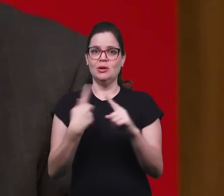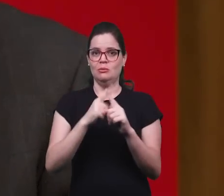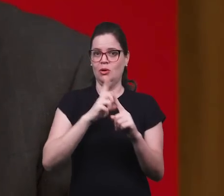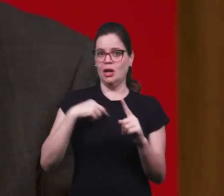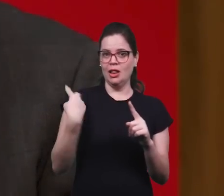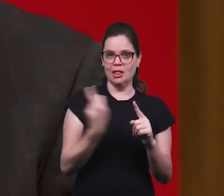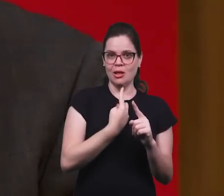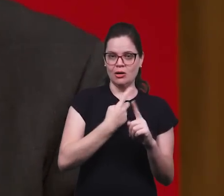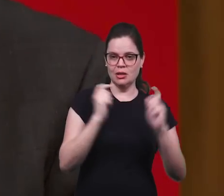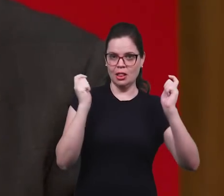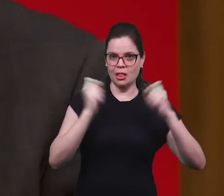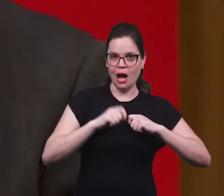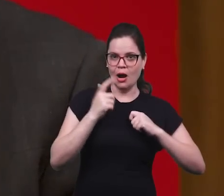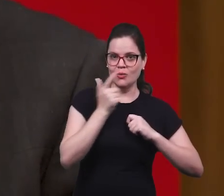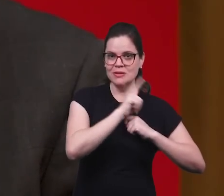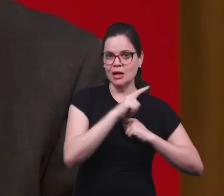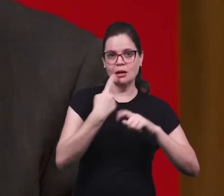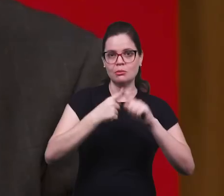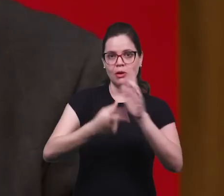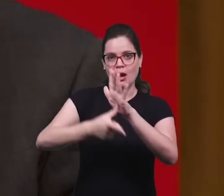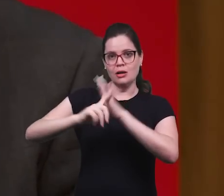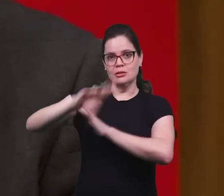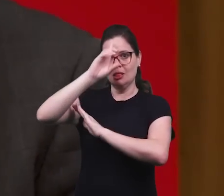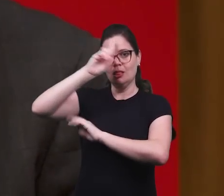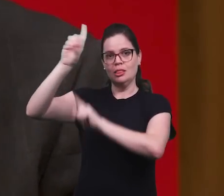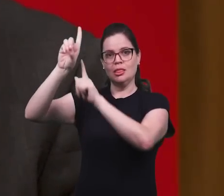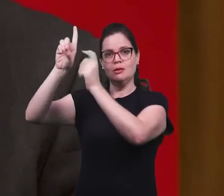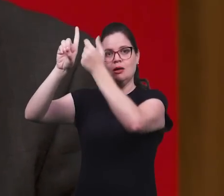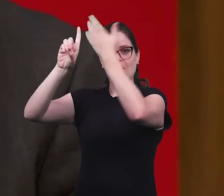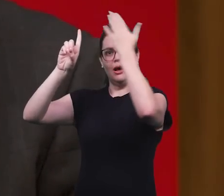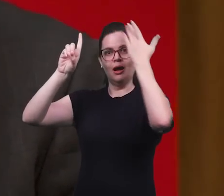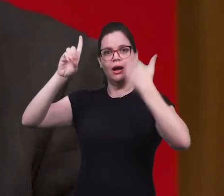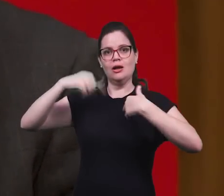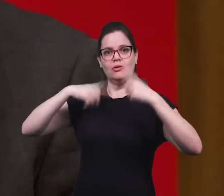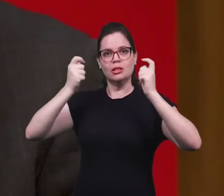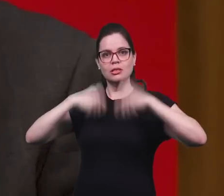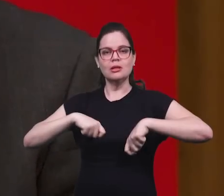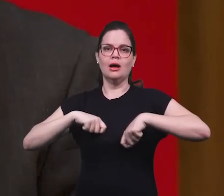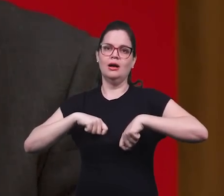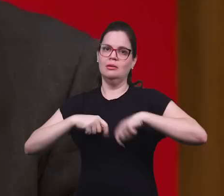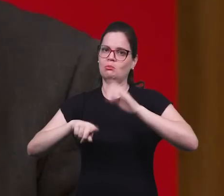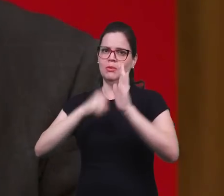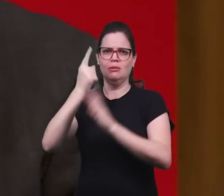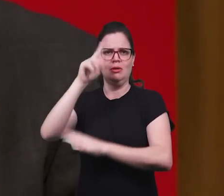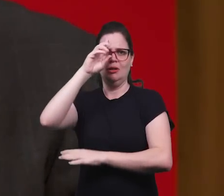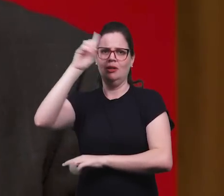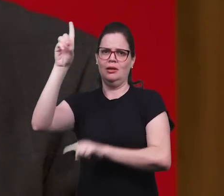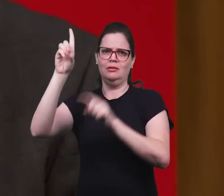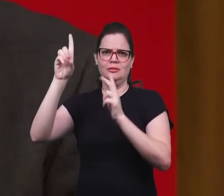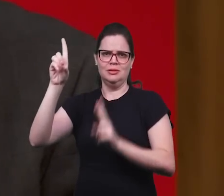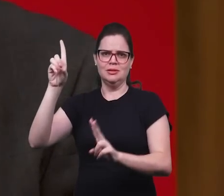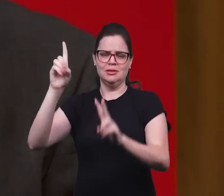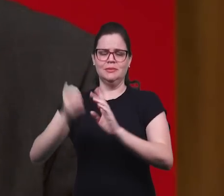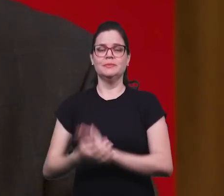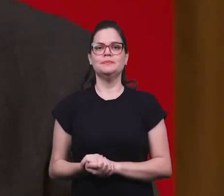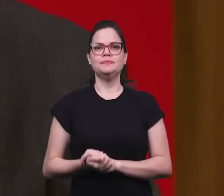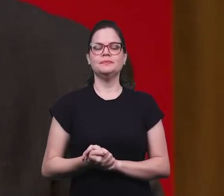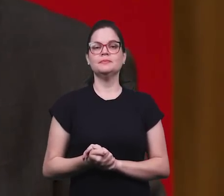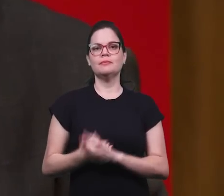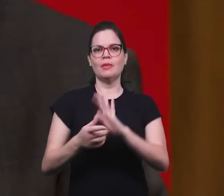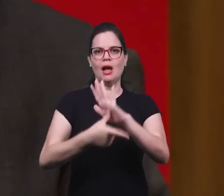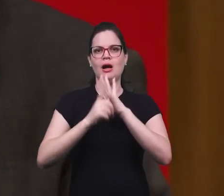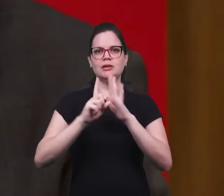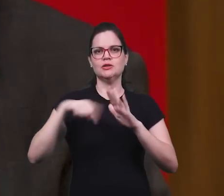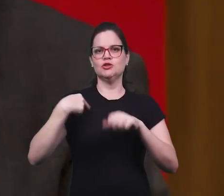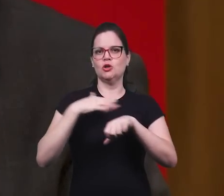Deus, por meio do poder da sua palavra, ele deu capacidade para o homem fazer. Antes ainda da gente discutir